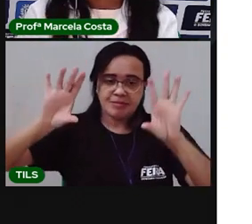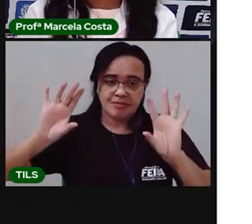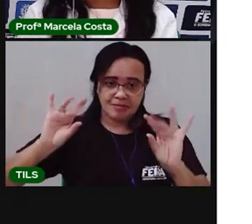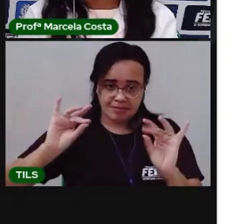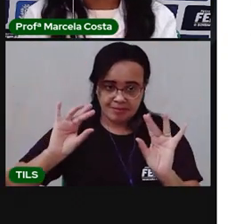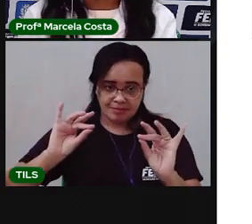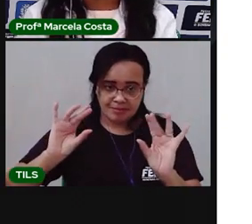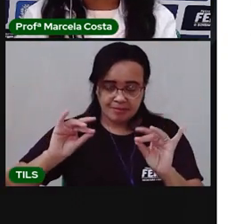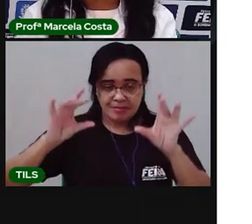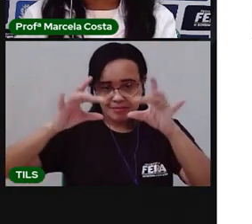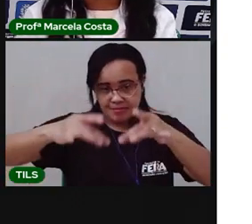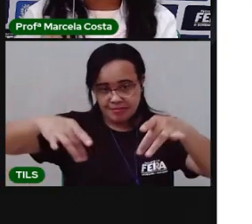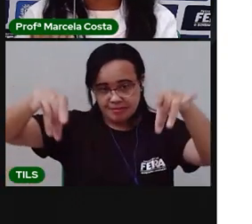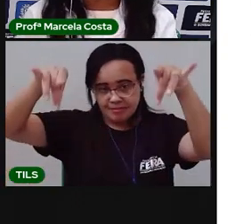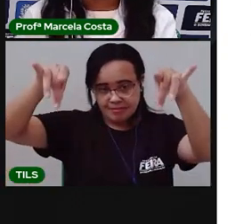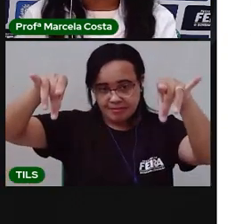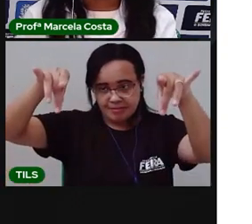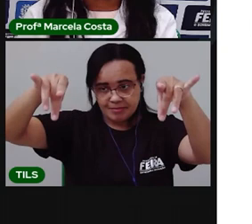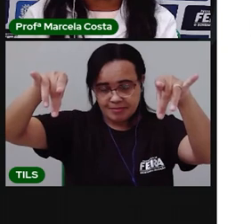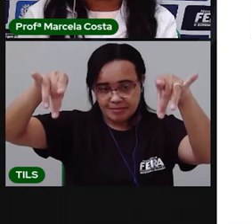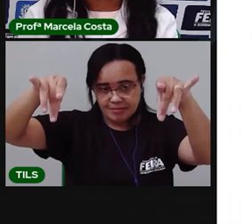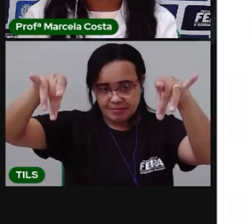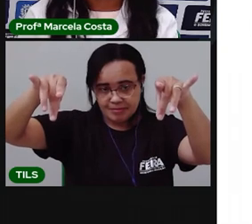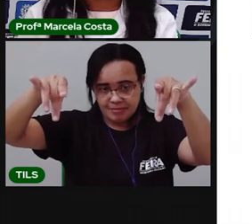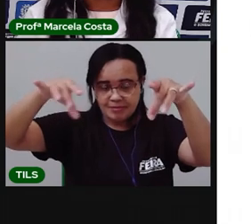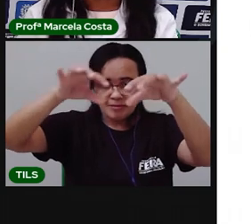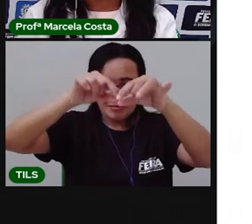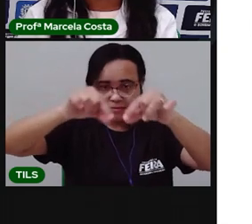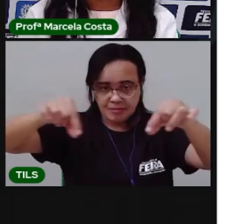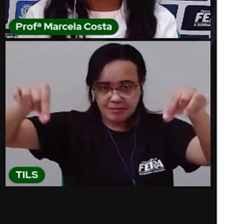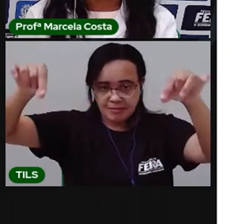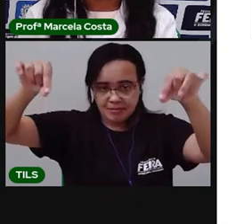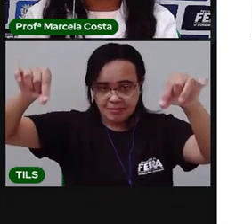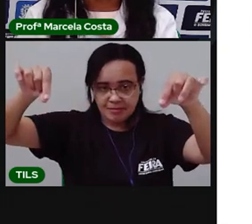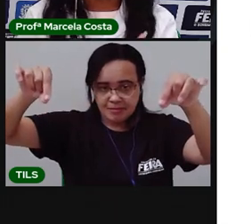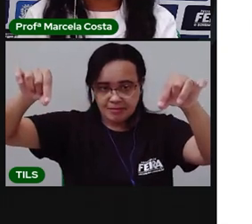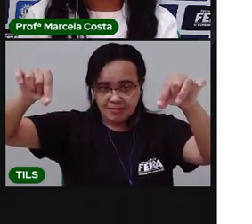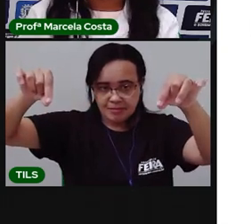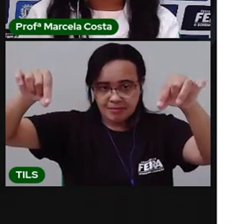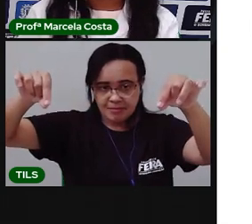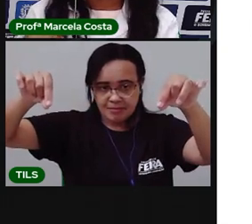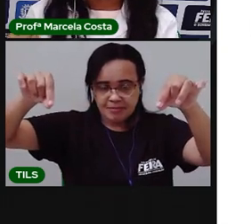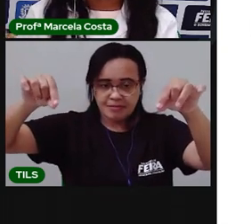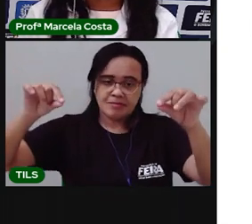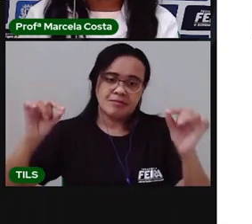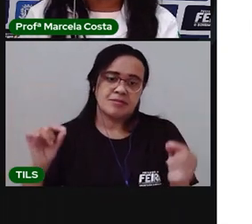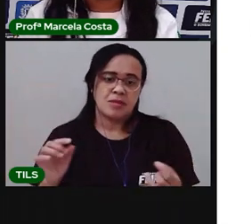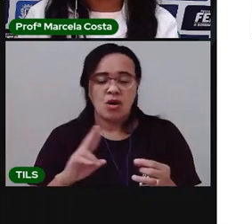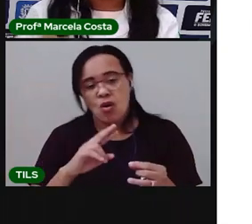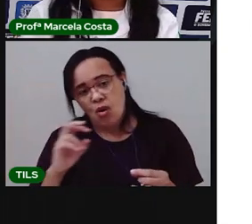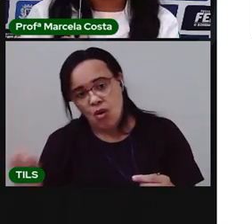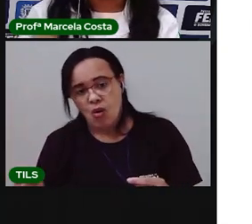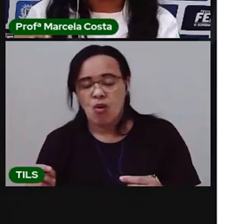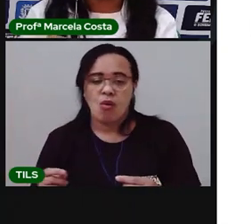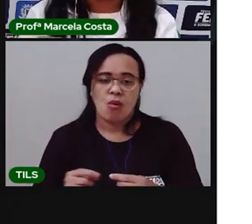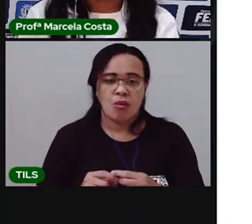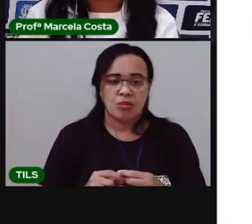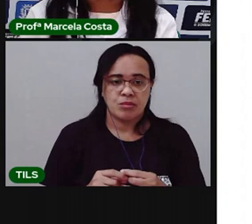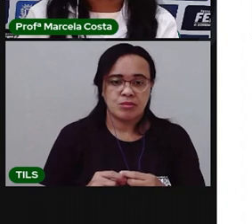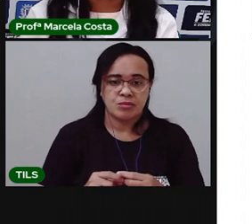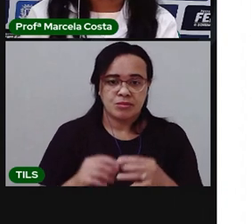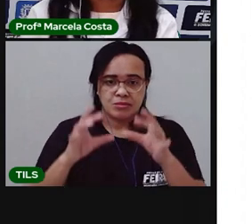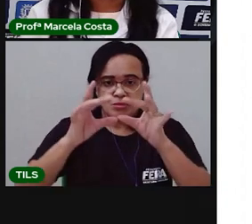Colou, você vai ou também num varal, ou também num palito, ou num palito, ou num prendedor, até num